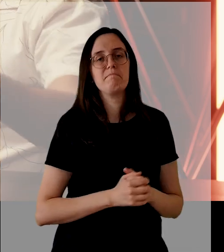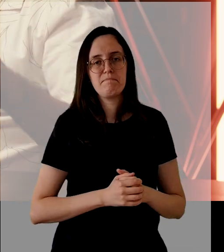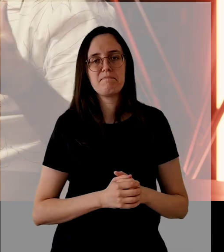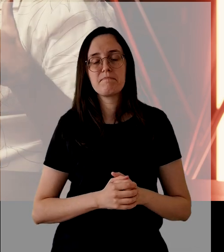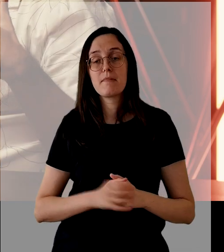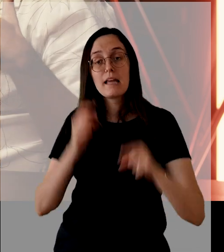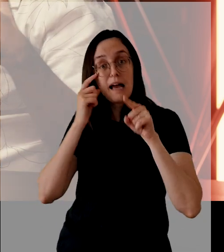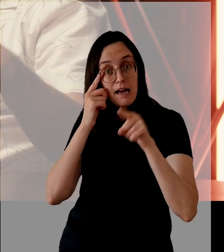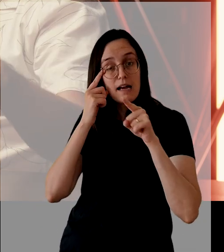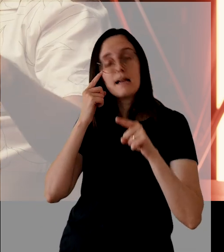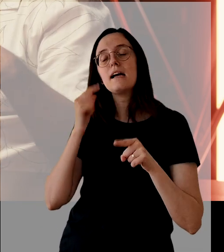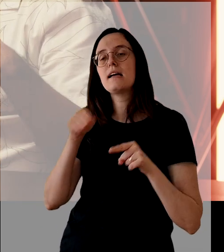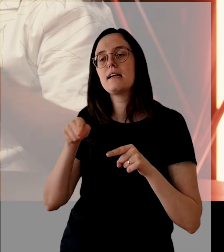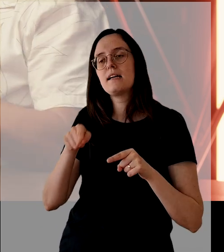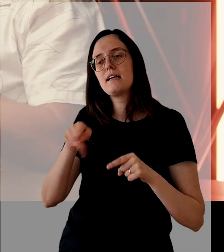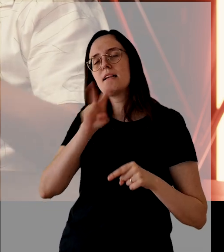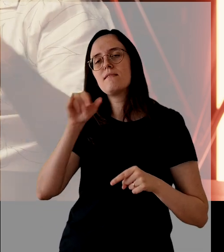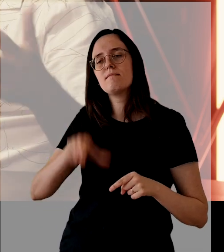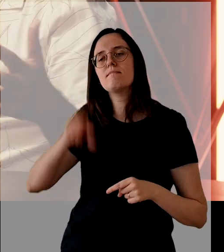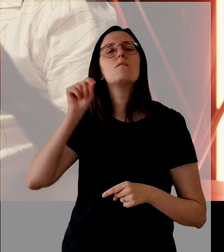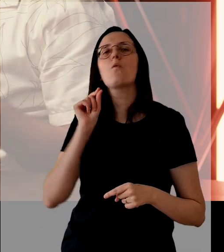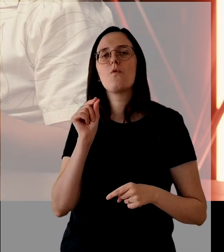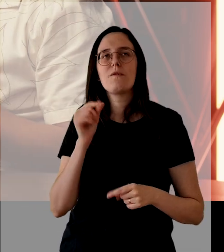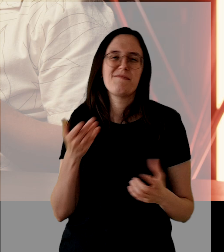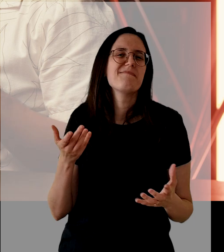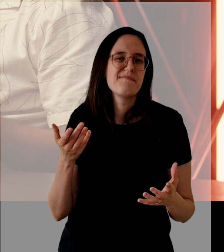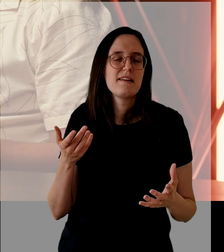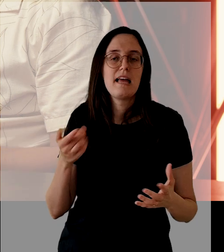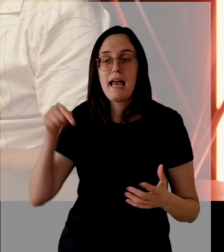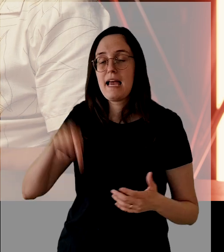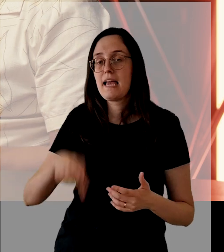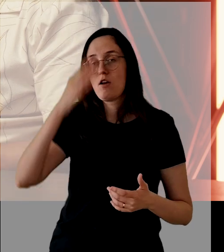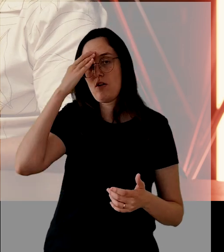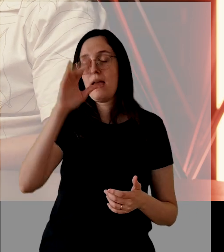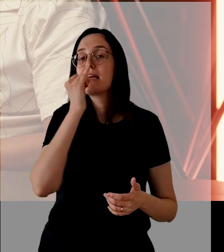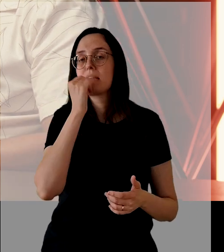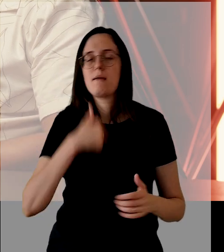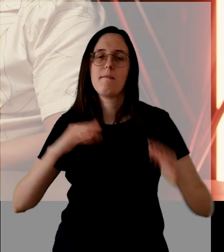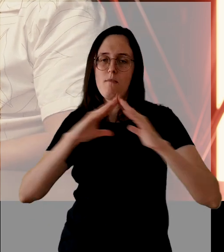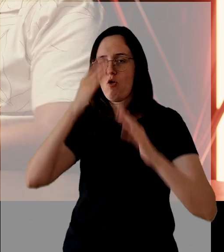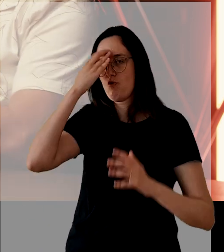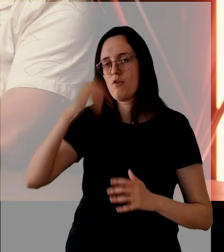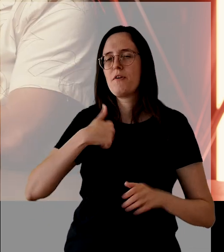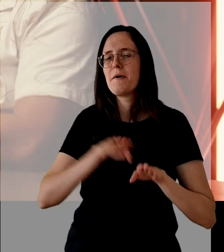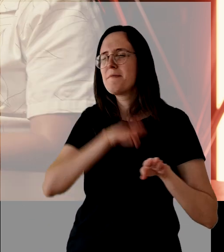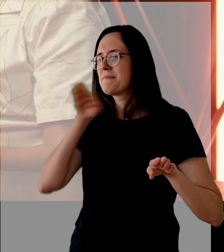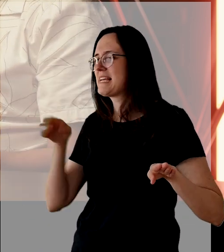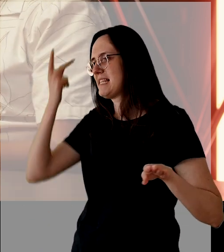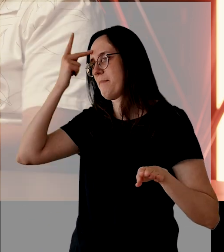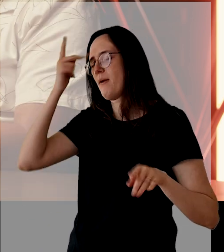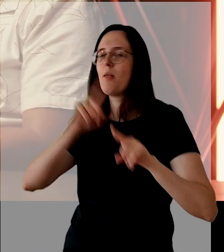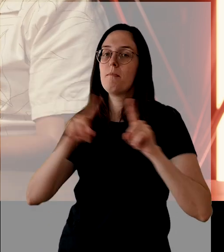Então, aí o cara vai optar por fazer... Então, por exemplo, aqui em Curitiba, eu moro em Curitiba, né? Tenho um pezinho em São